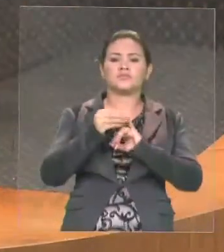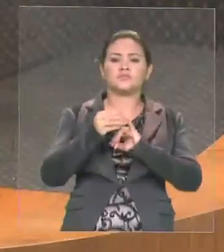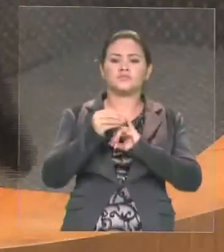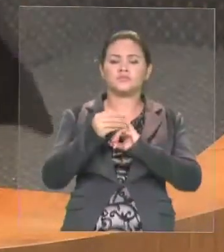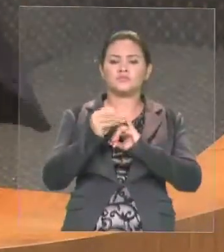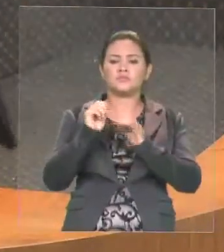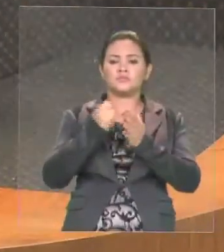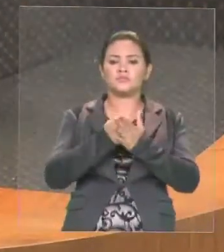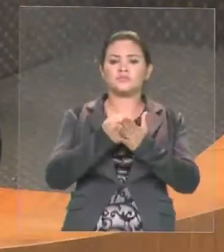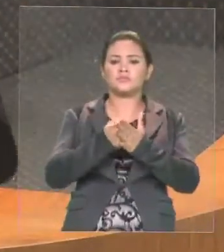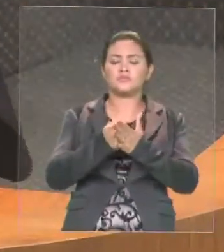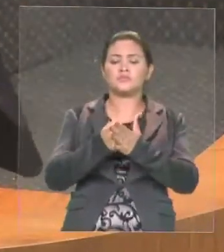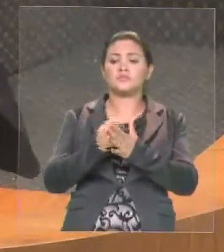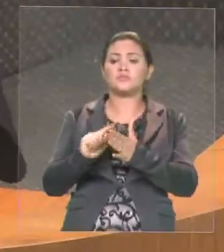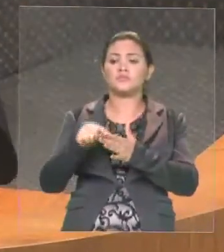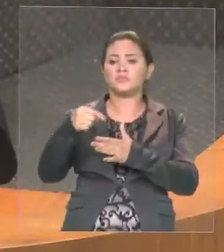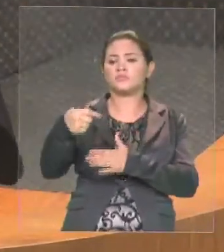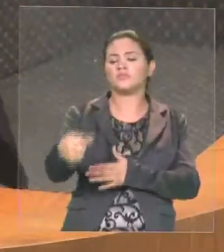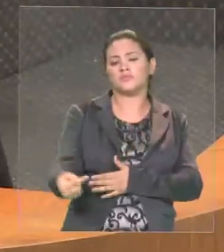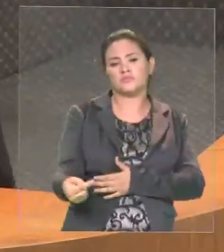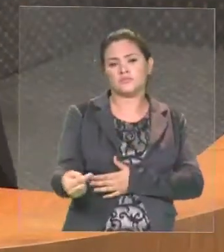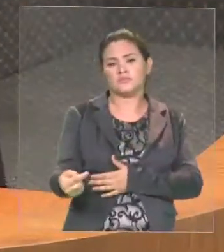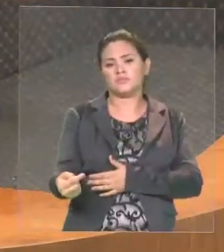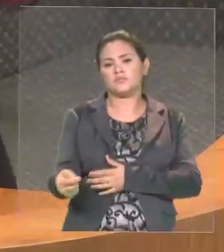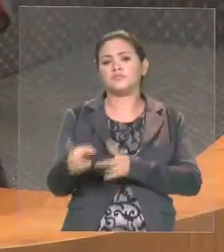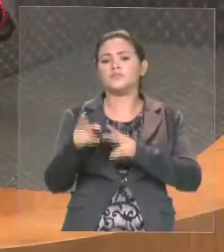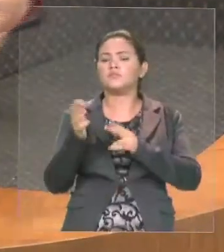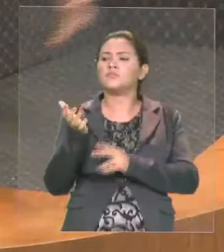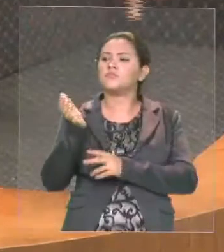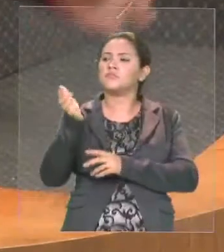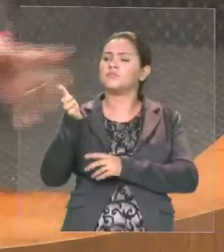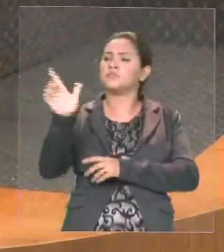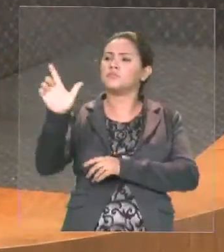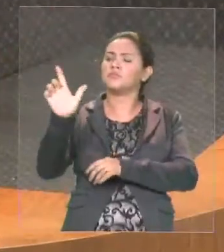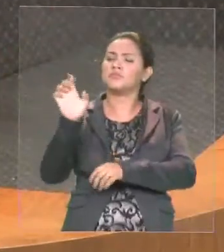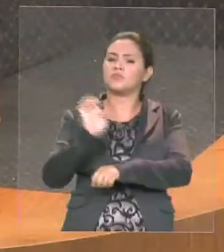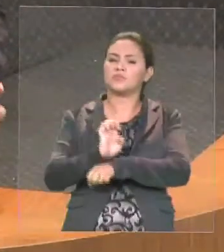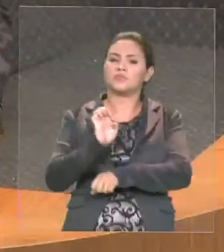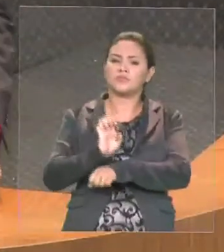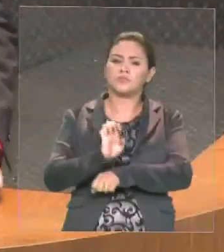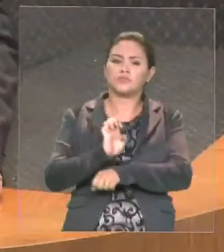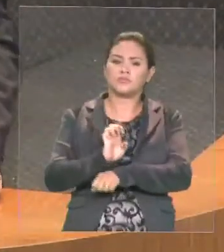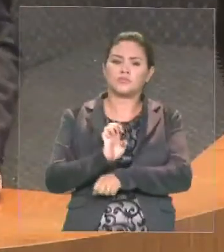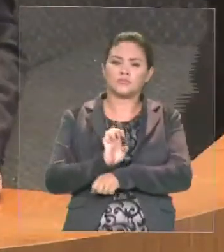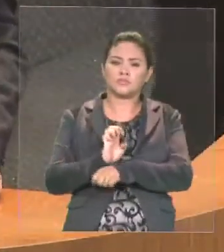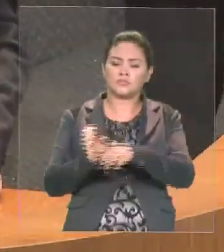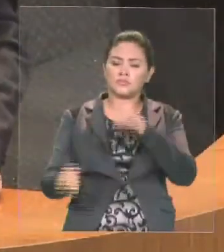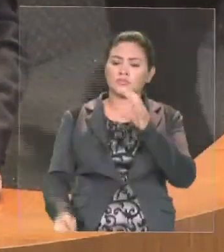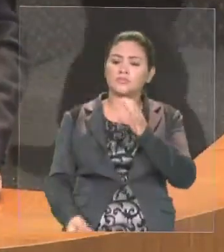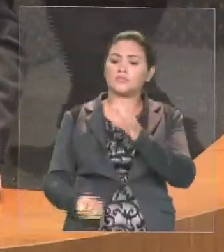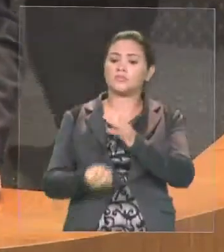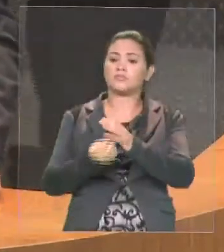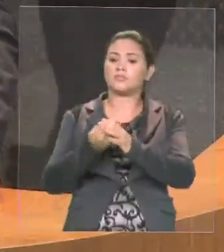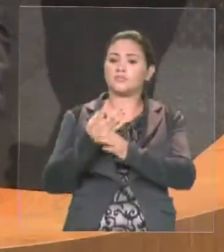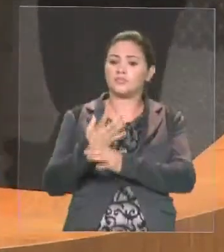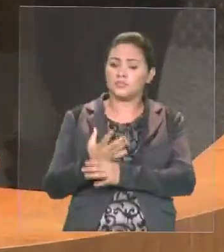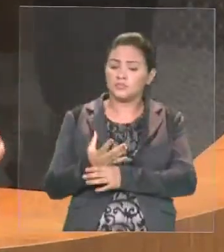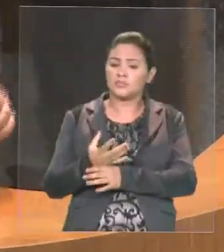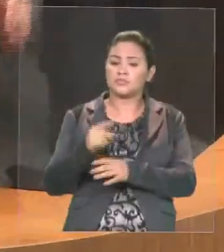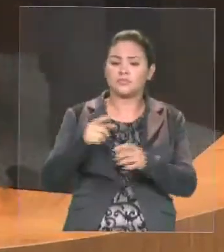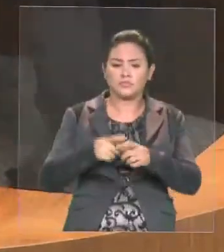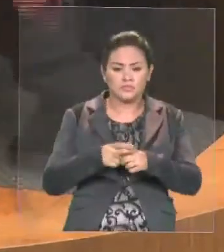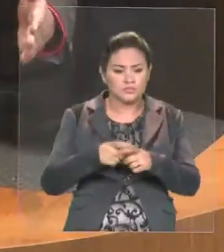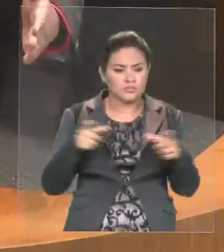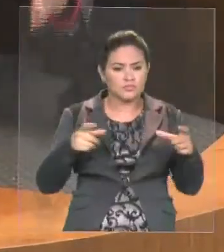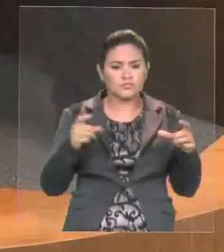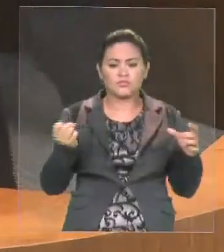entrada, tal qual fazem outros estados que conseguiram criar um polo forte de centro de distribuição. Afinal de